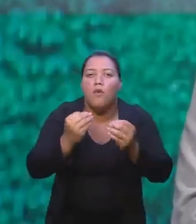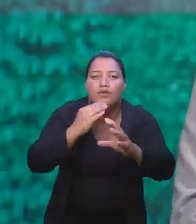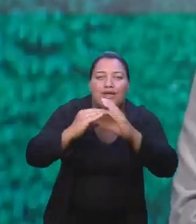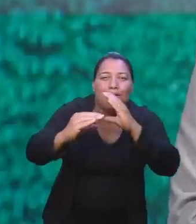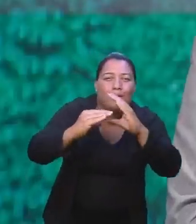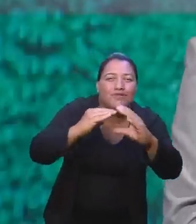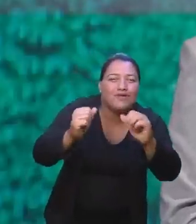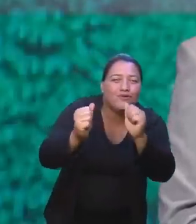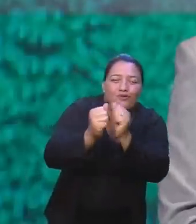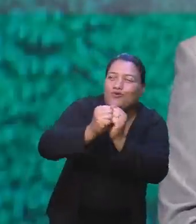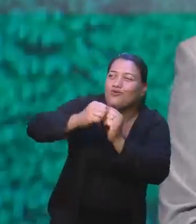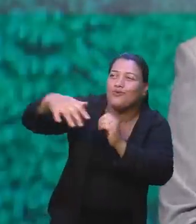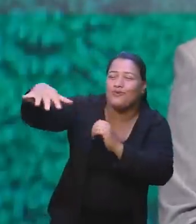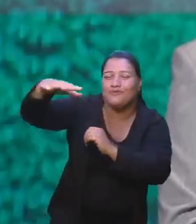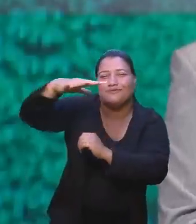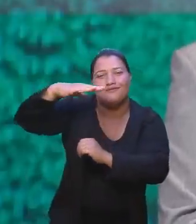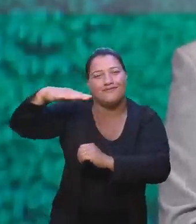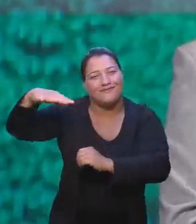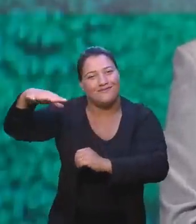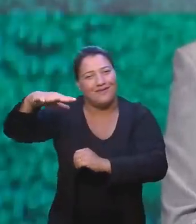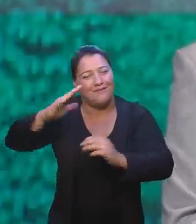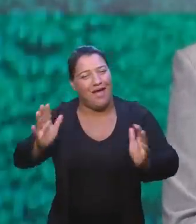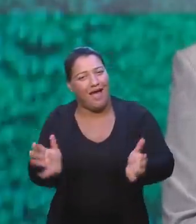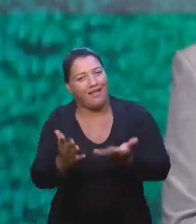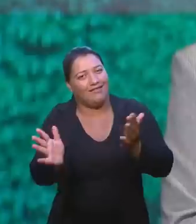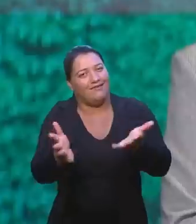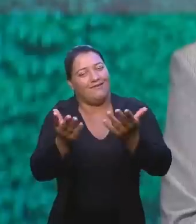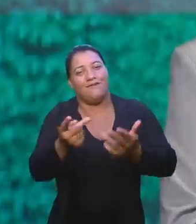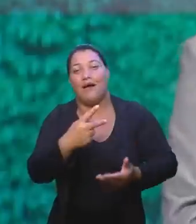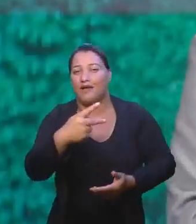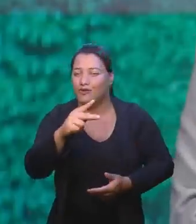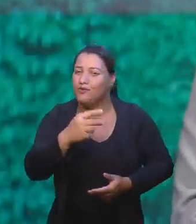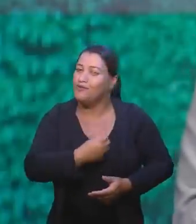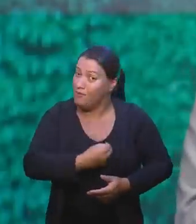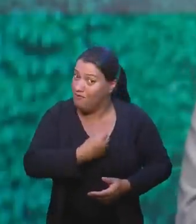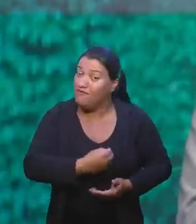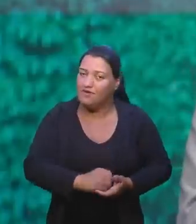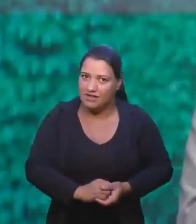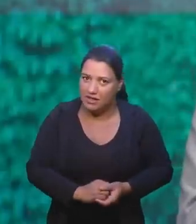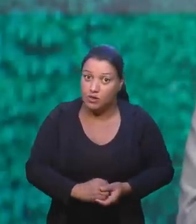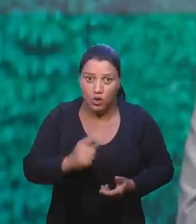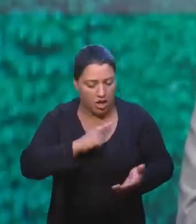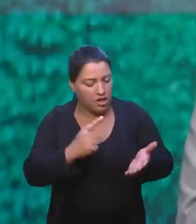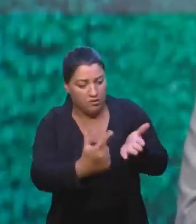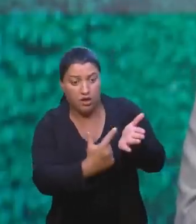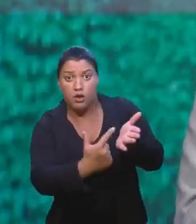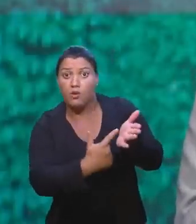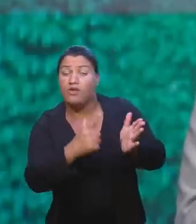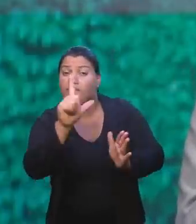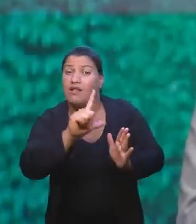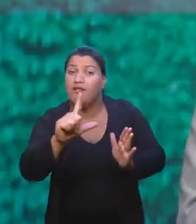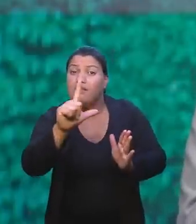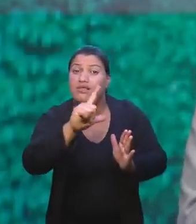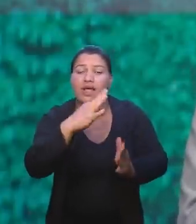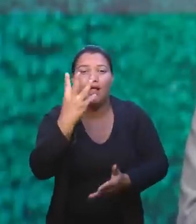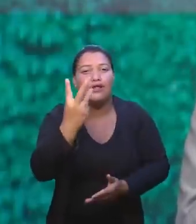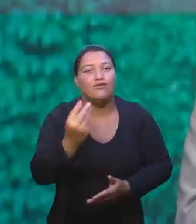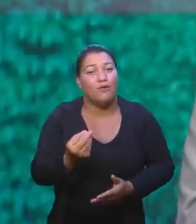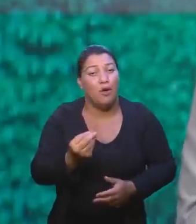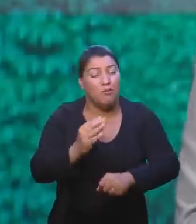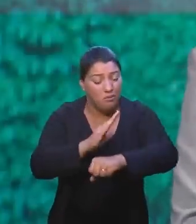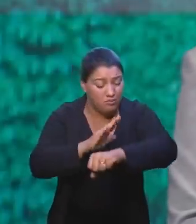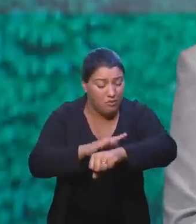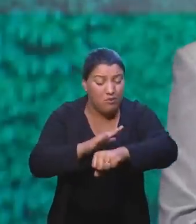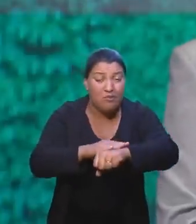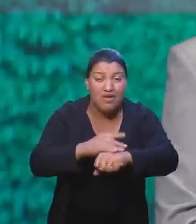comunicações espirituais para reanimar a vossa fé. Busquemos a literatura espírita em tempos difíceis,